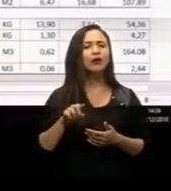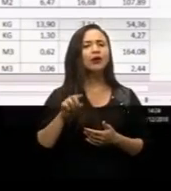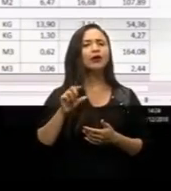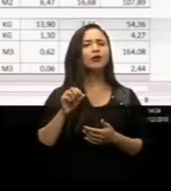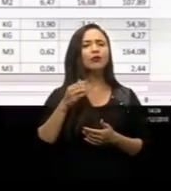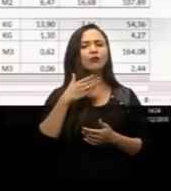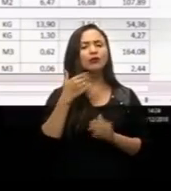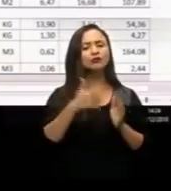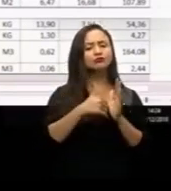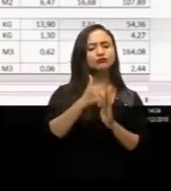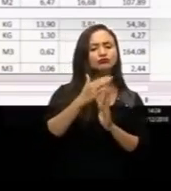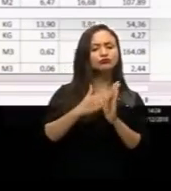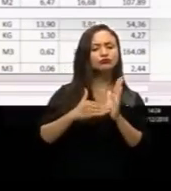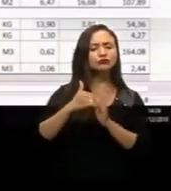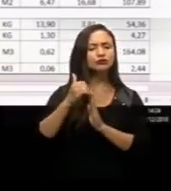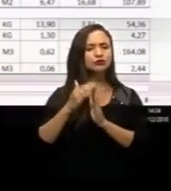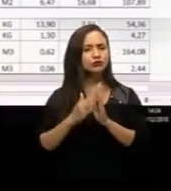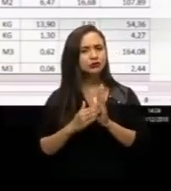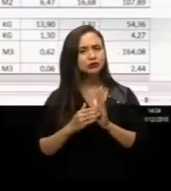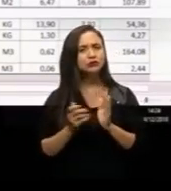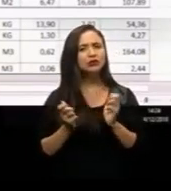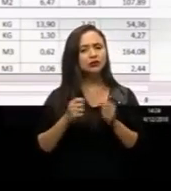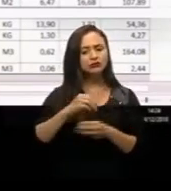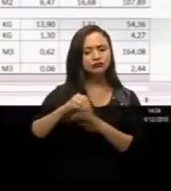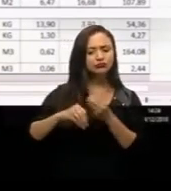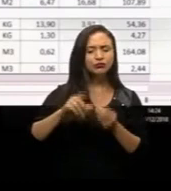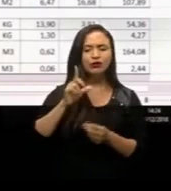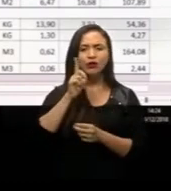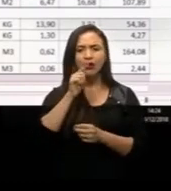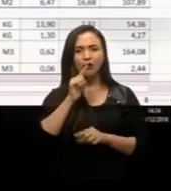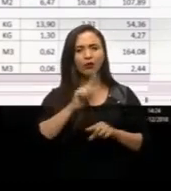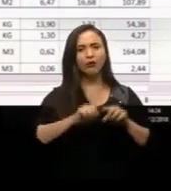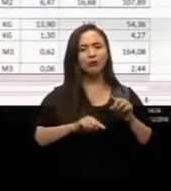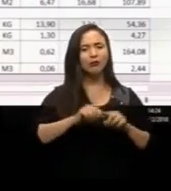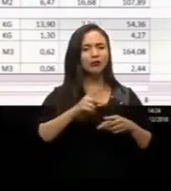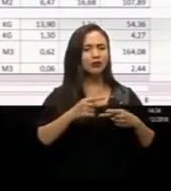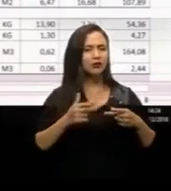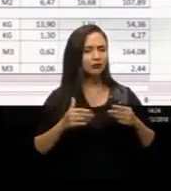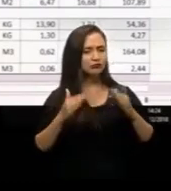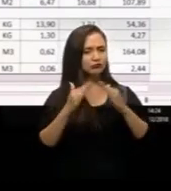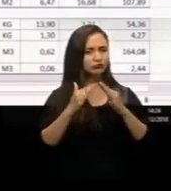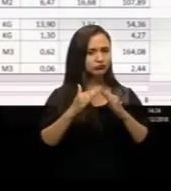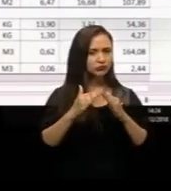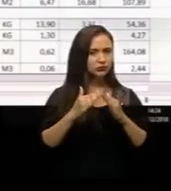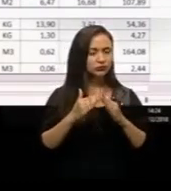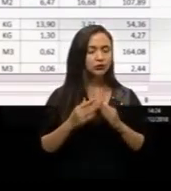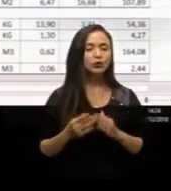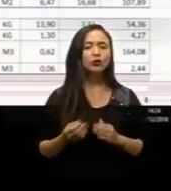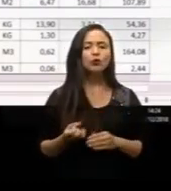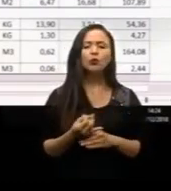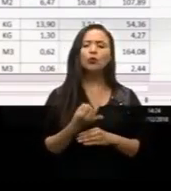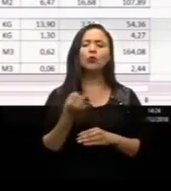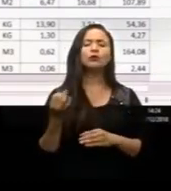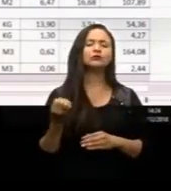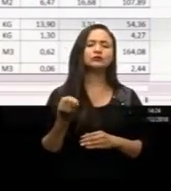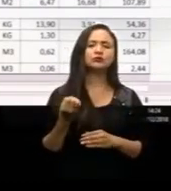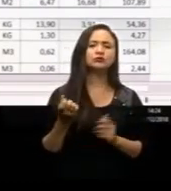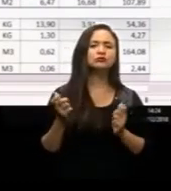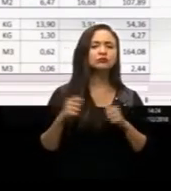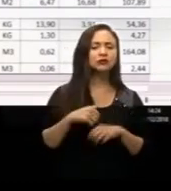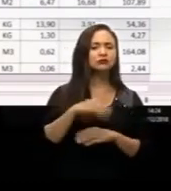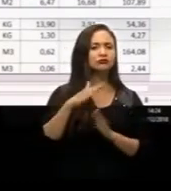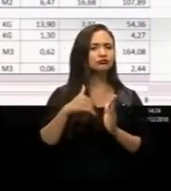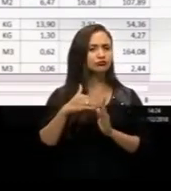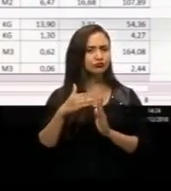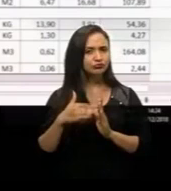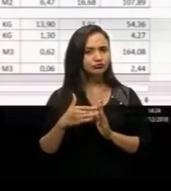tinta asfáltica impermeabilizante dispersa em água para materiais cimentícios. Quanto que rende? Então a partir disso, a gente acha